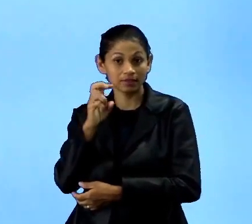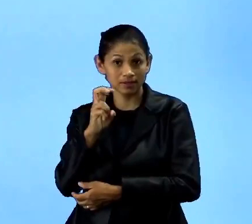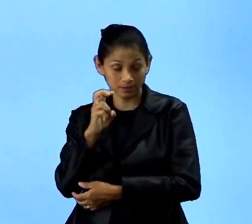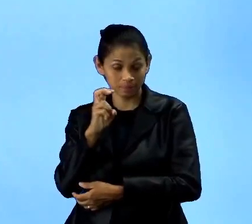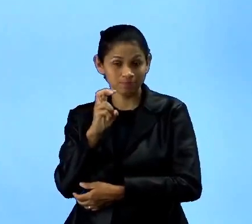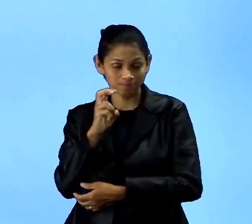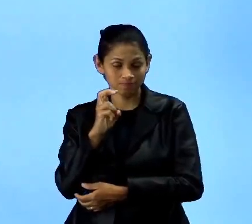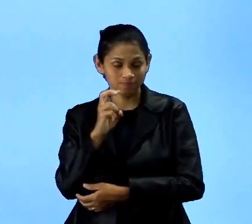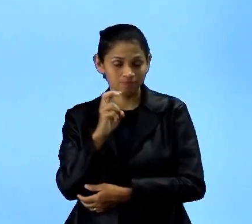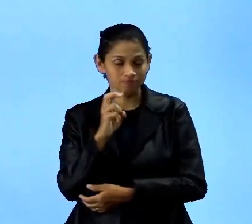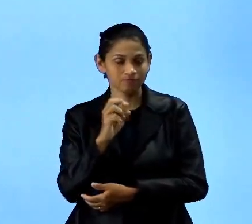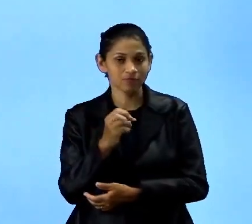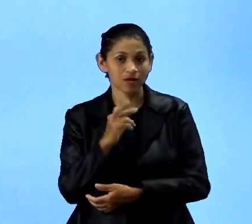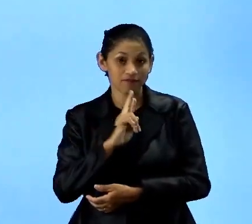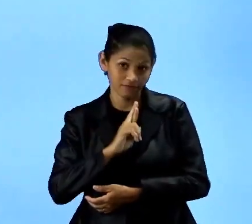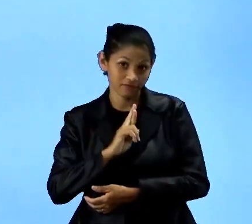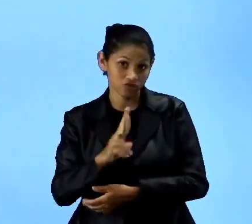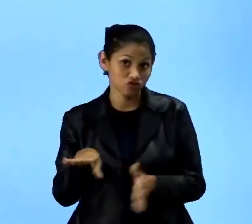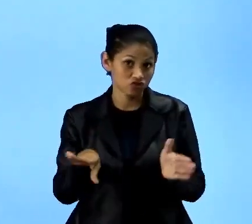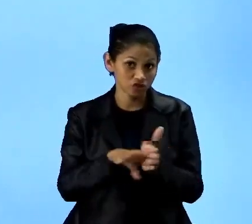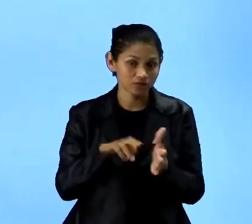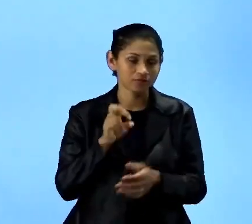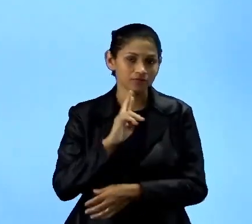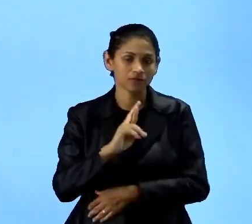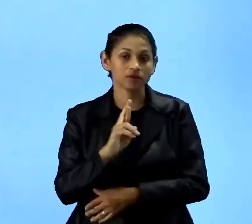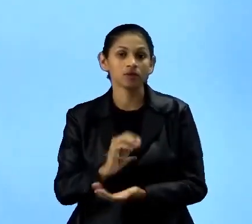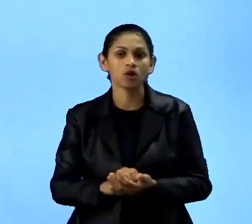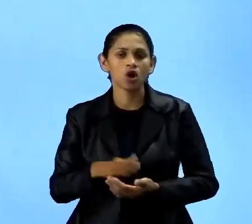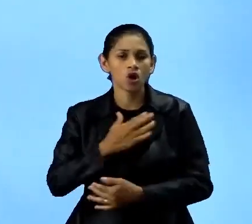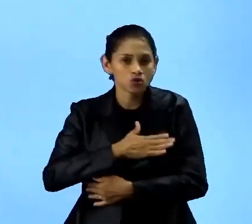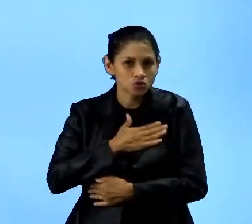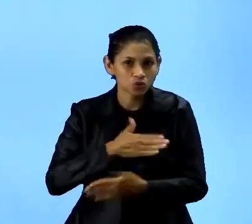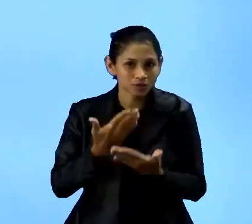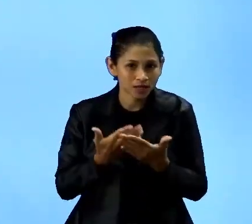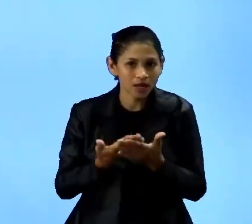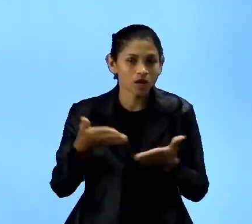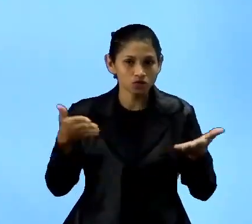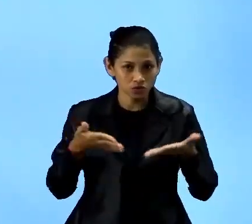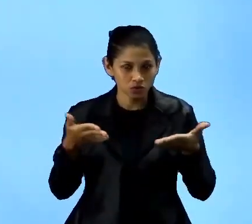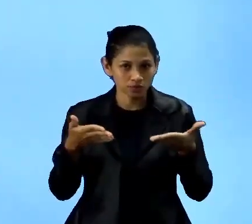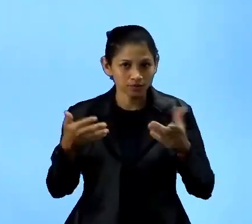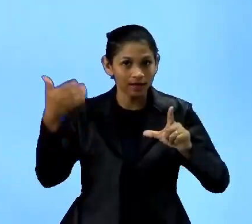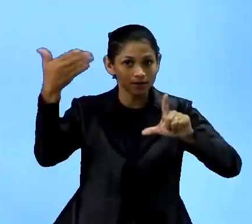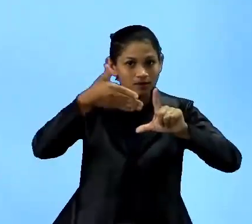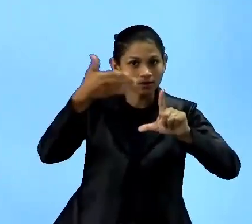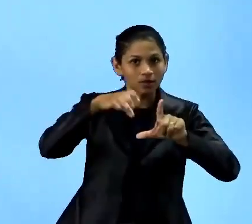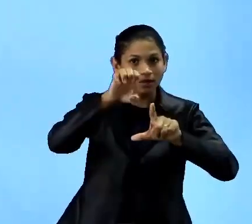Então, você gostou da aula de hoje? Eu espero que sim. Não esqueça de estar acessando sempre a nossa